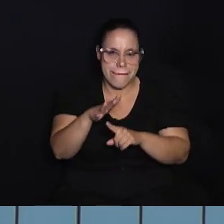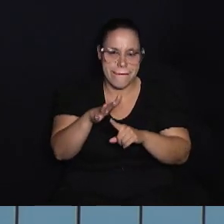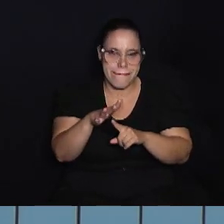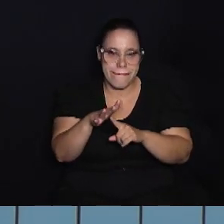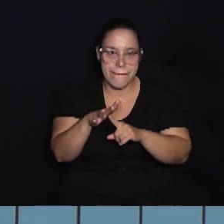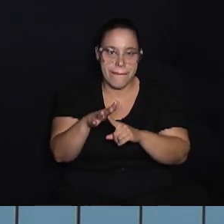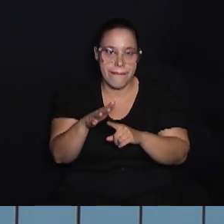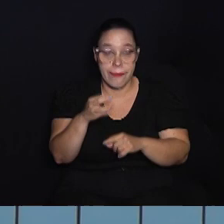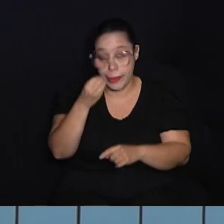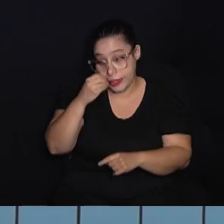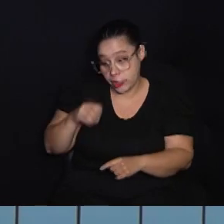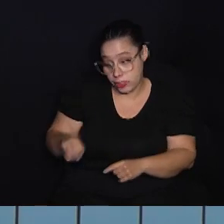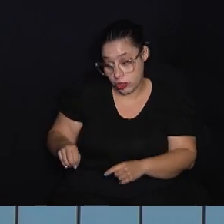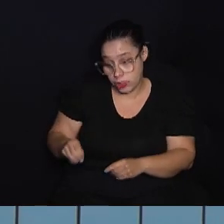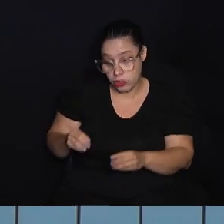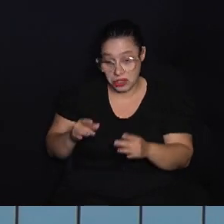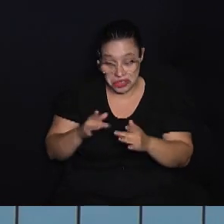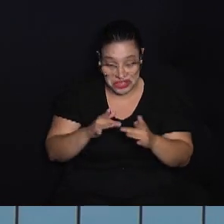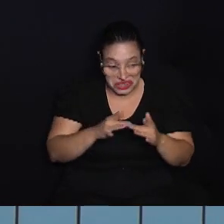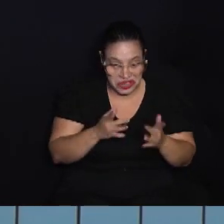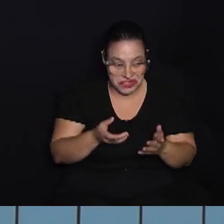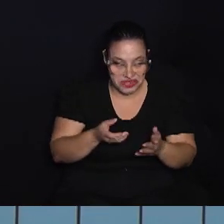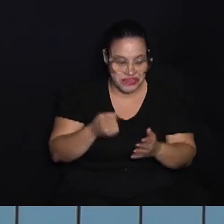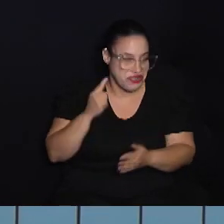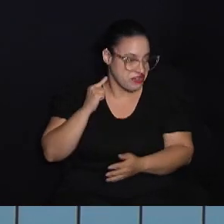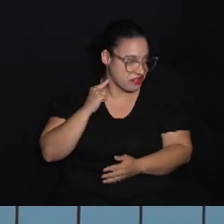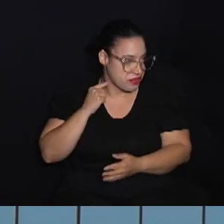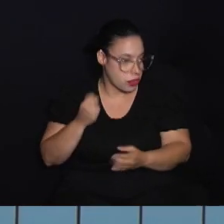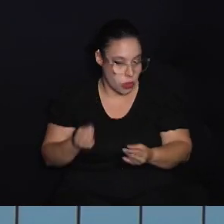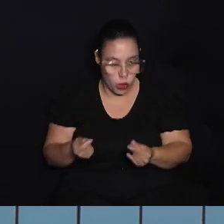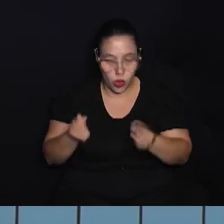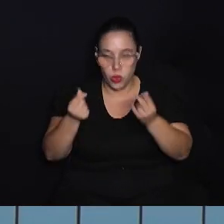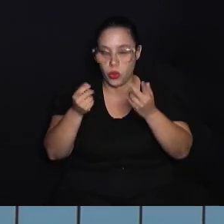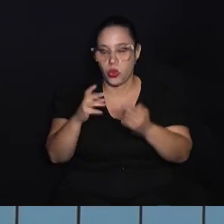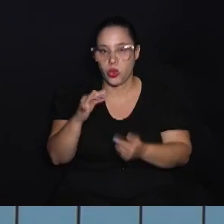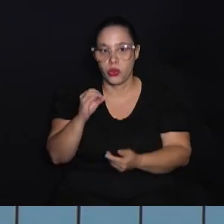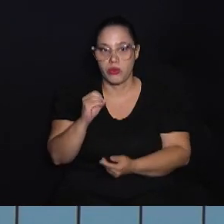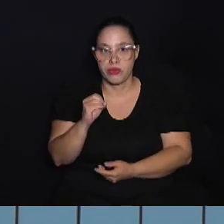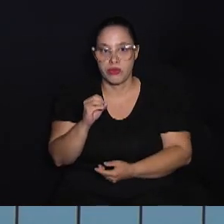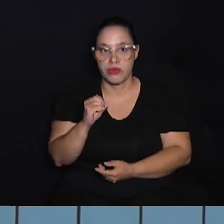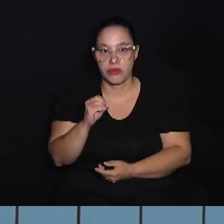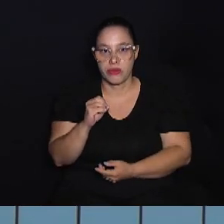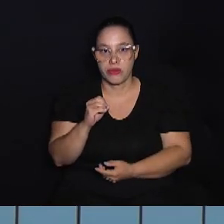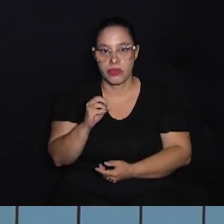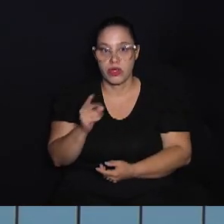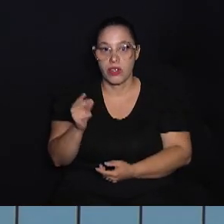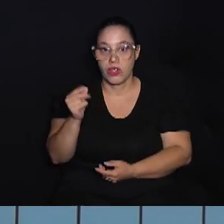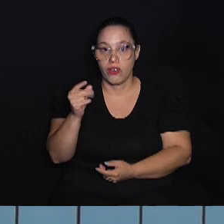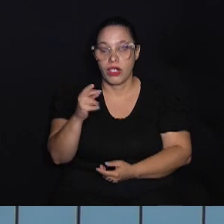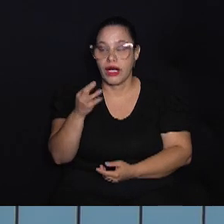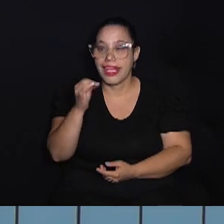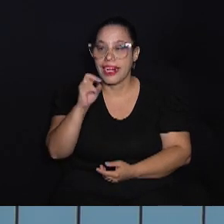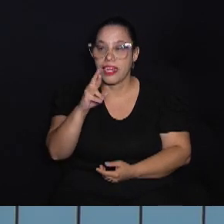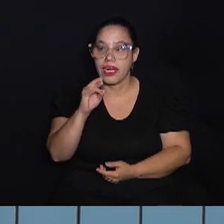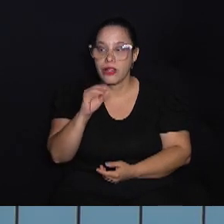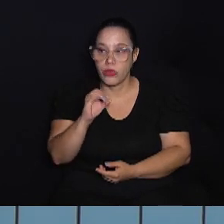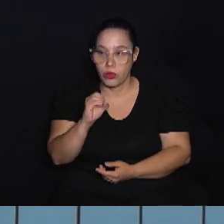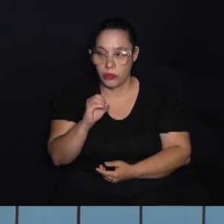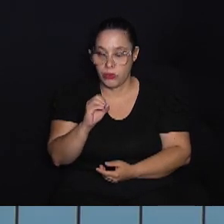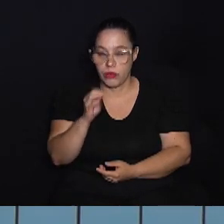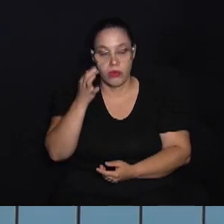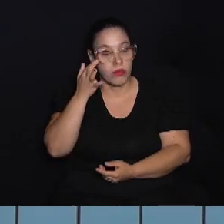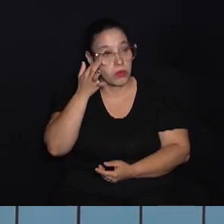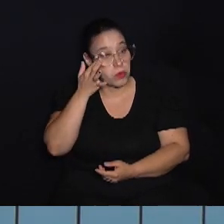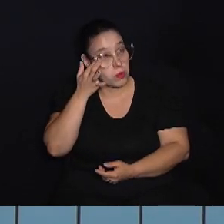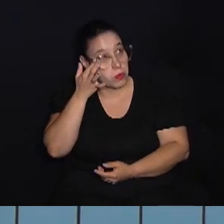só ambiental, porque vai deixar de contaminar, mas também vai gerar lucro, né? Porque são geralmente elementos que têm um valor agregado